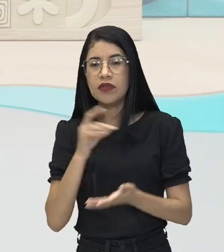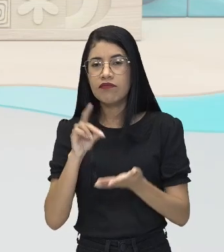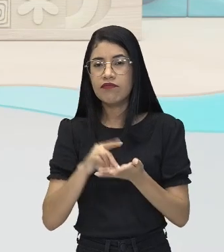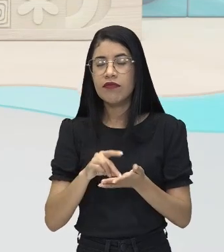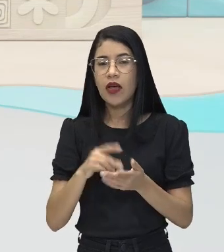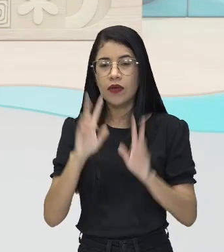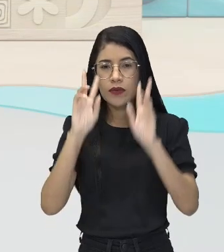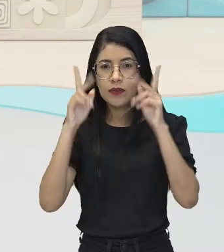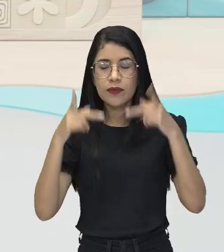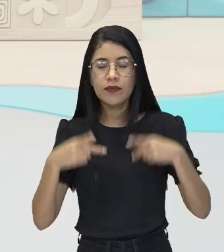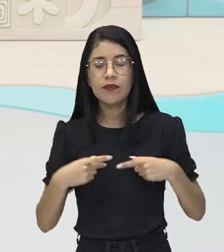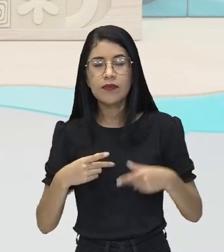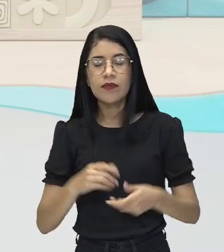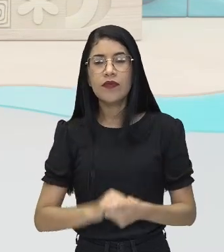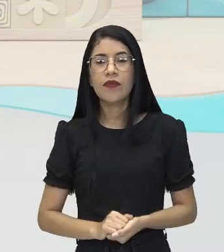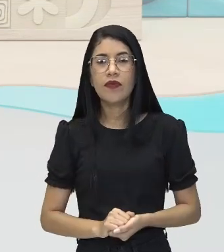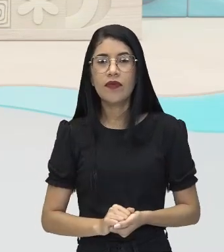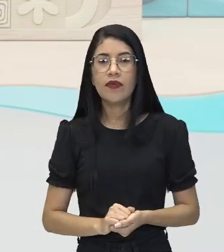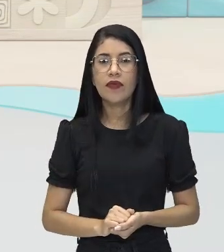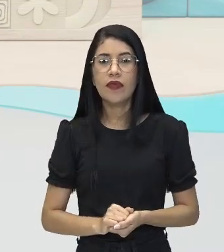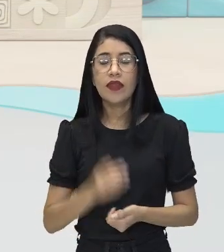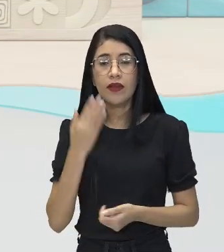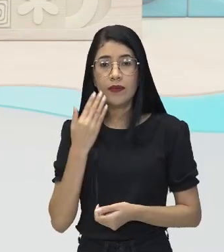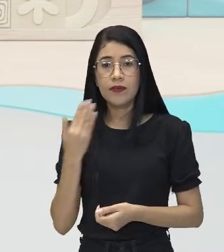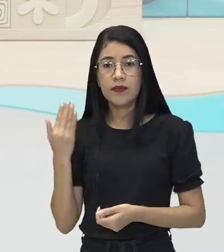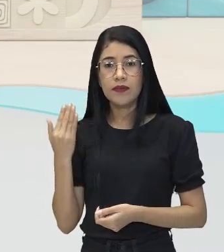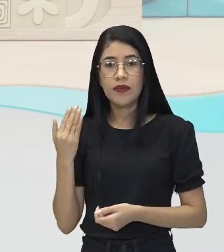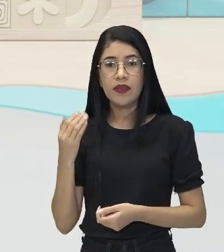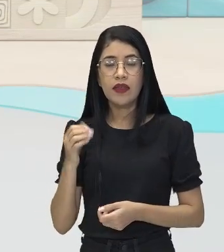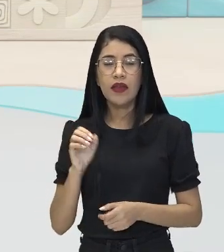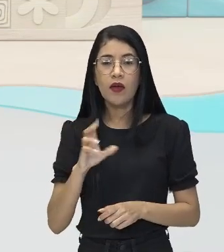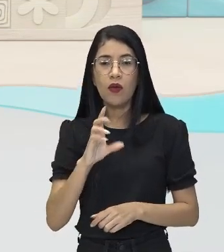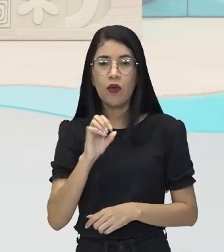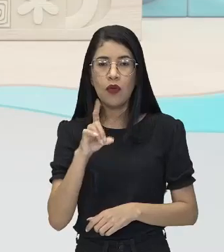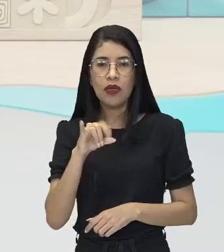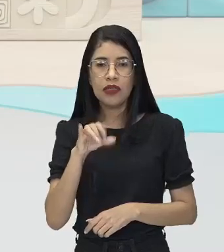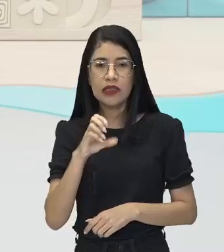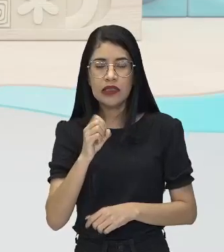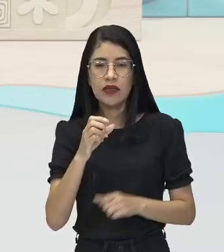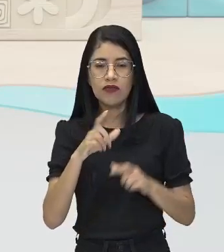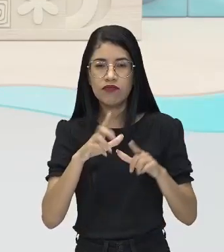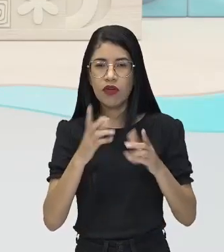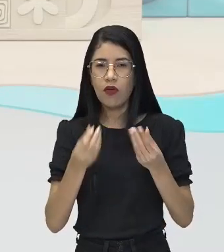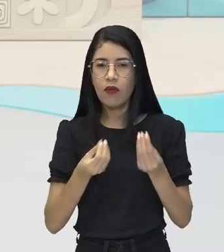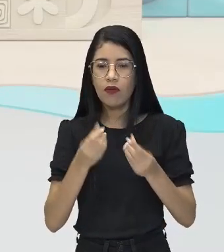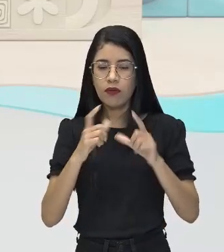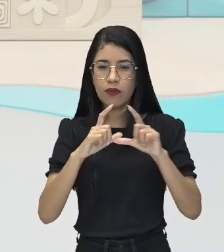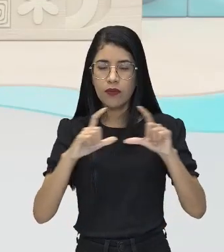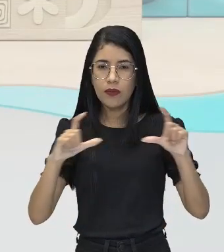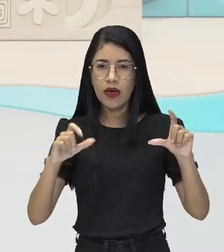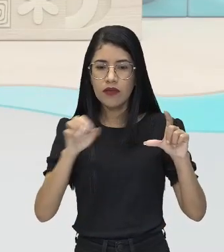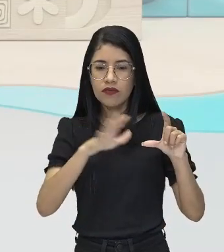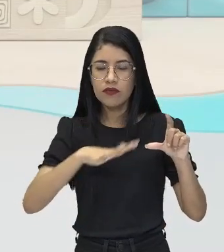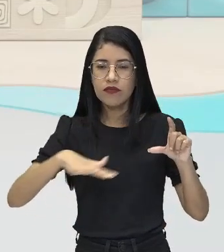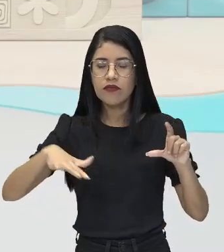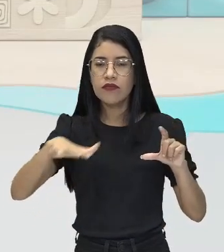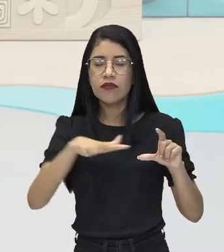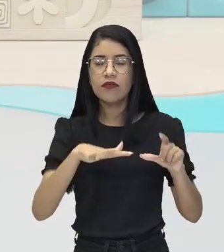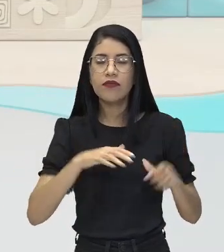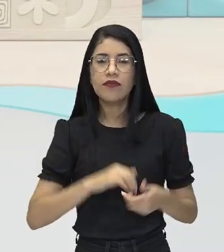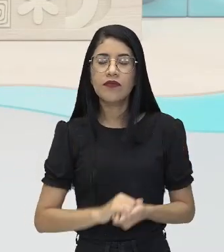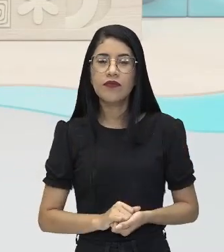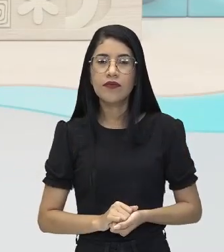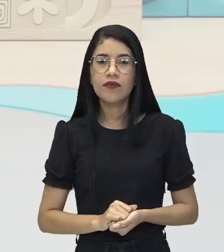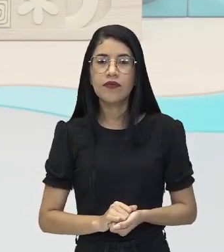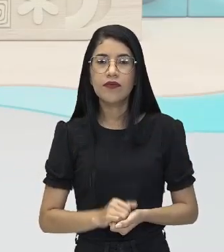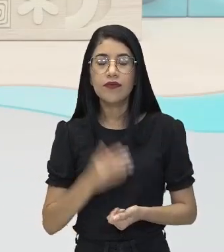humano, né? E aqui vocês estão vendo ela, né? O anfiteatro Coliseu, de uma forma total. E aqui nós vamos ver